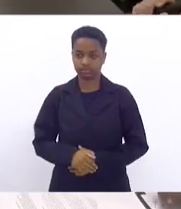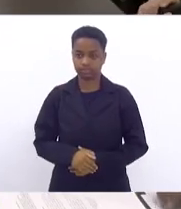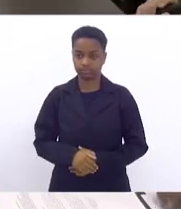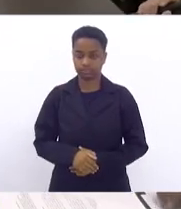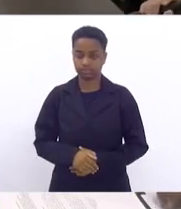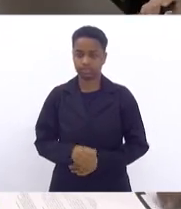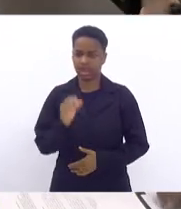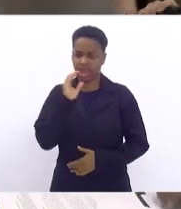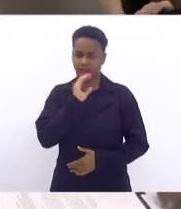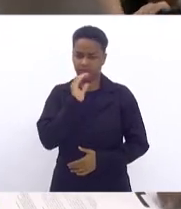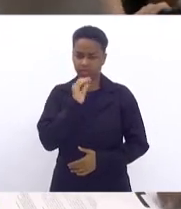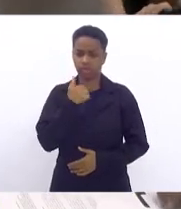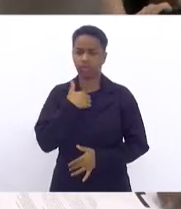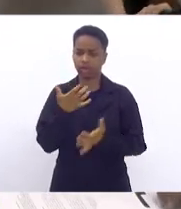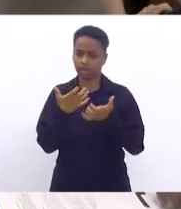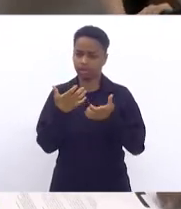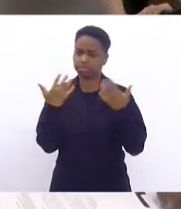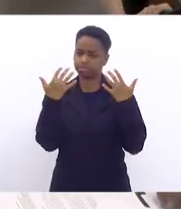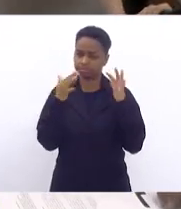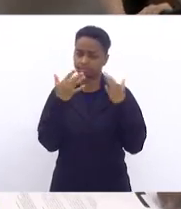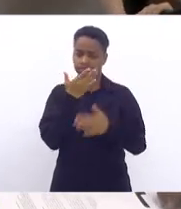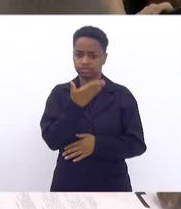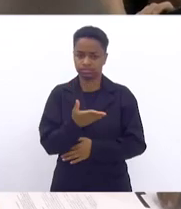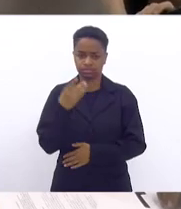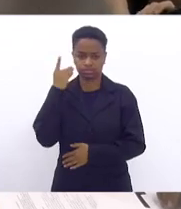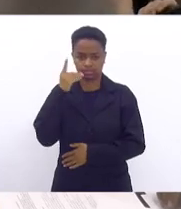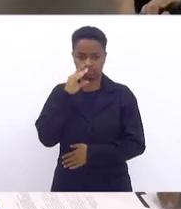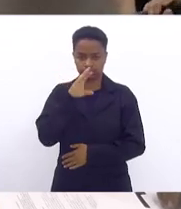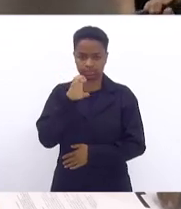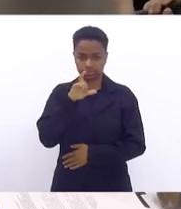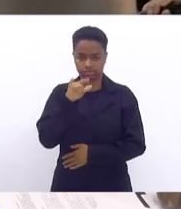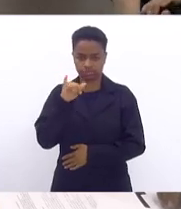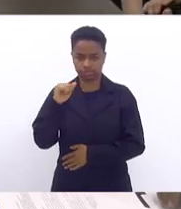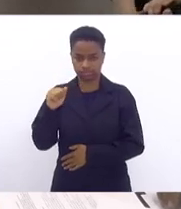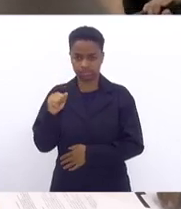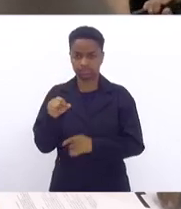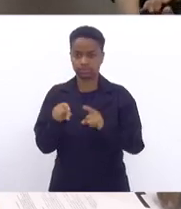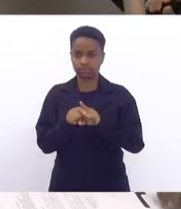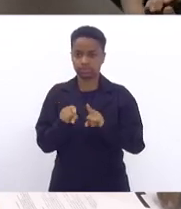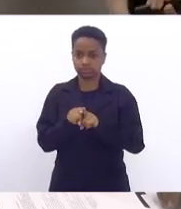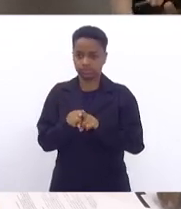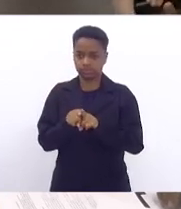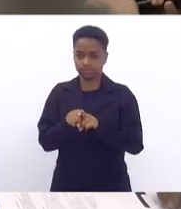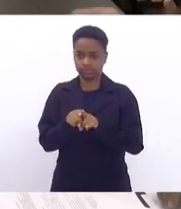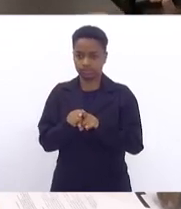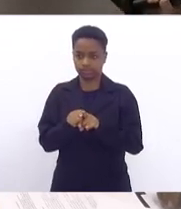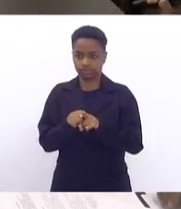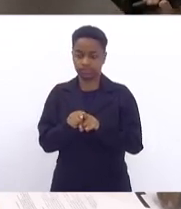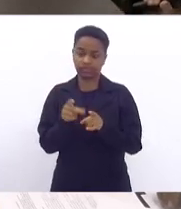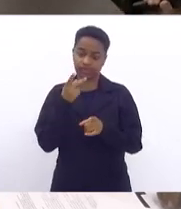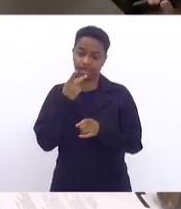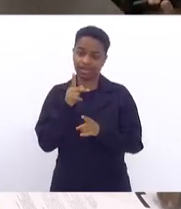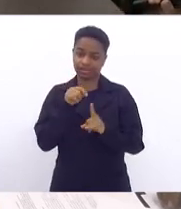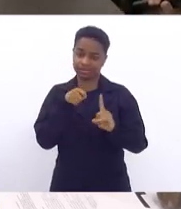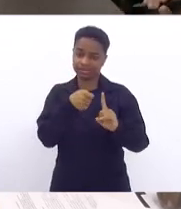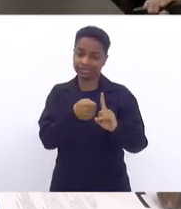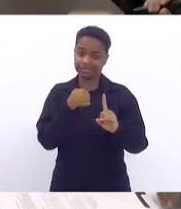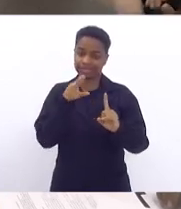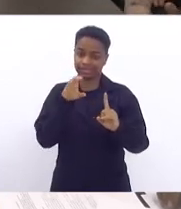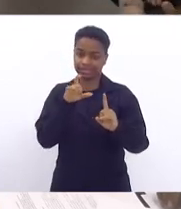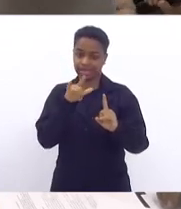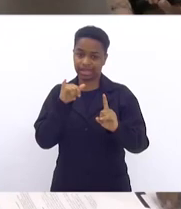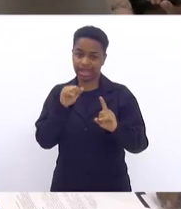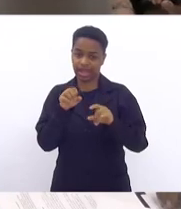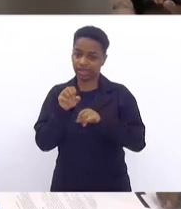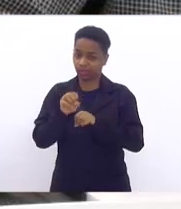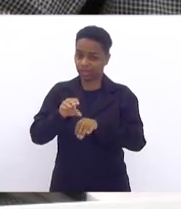É rápido. Queria saudar a deputada Célia Jordão, que podia também se chamar Célia Educação, tal empenho que tem.